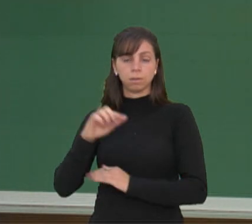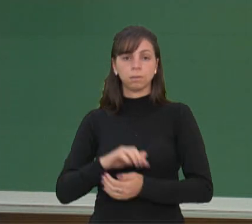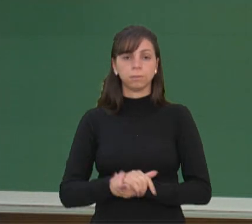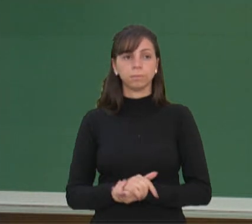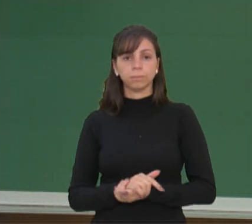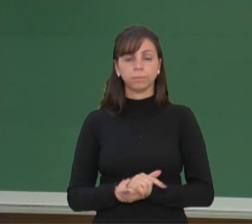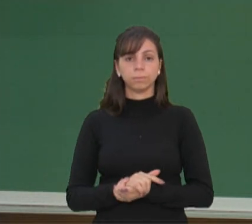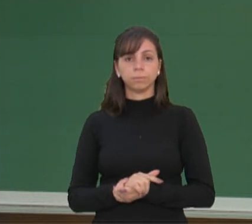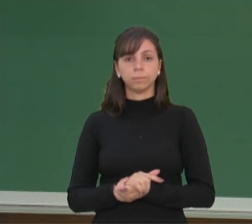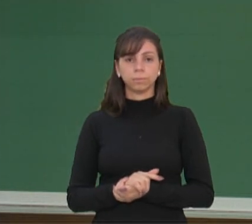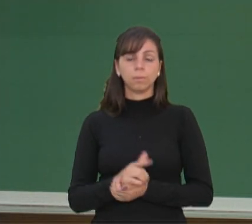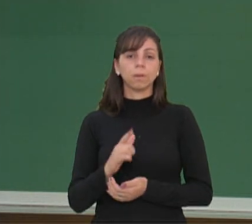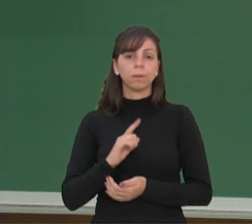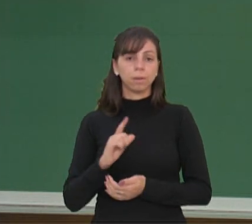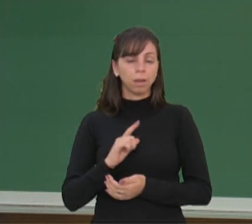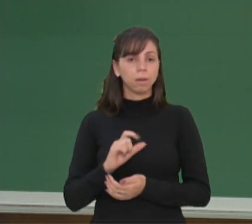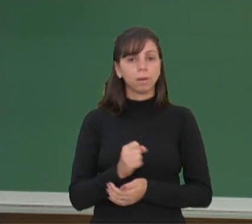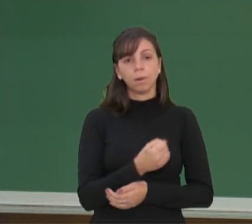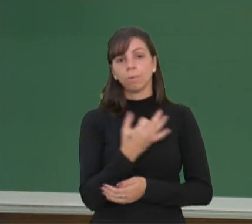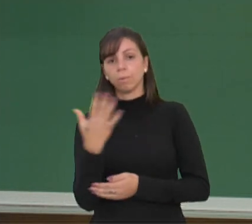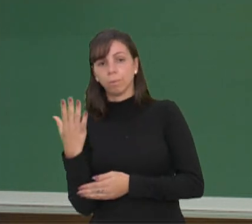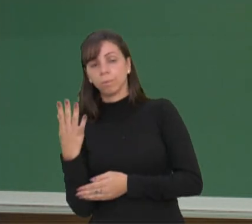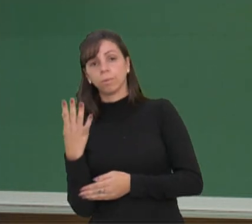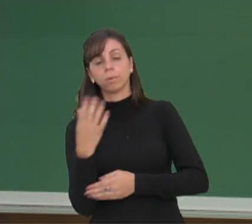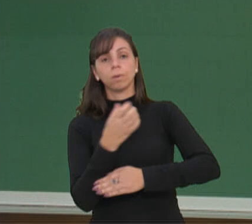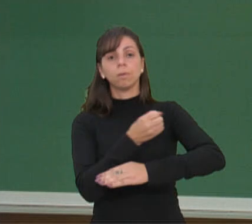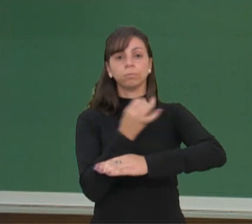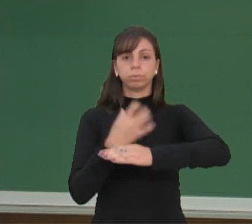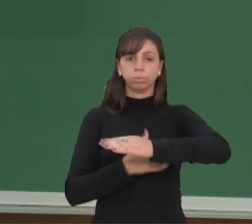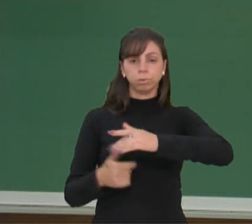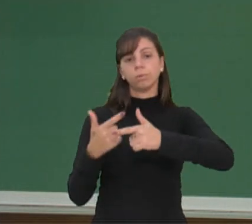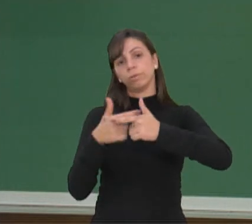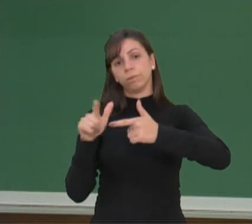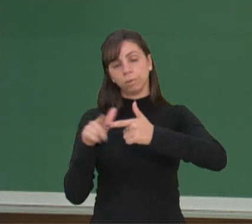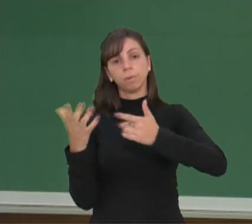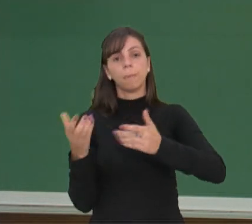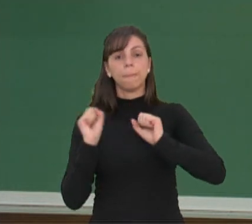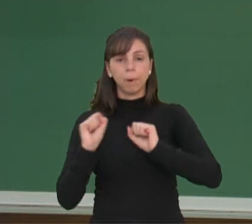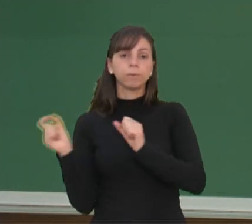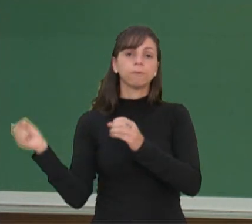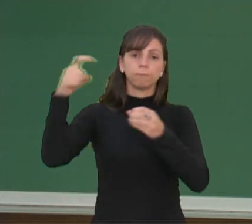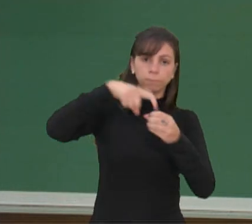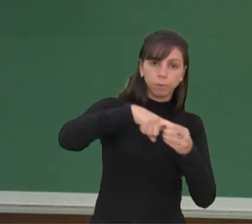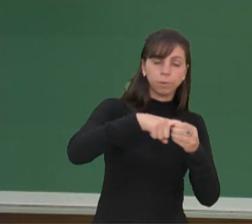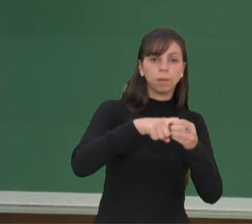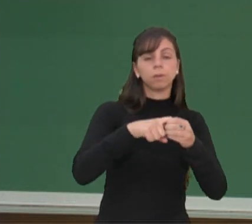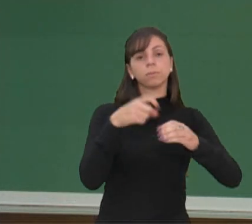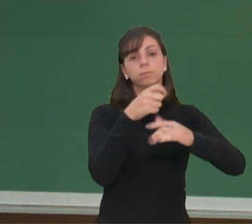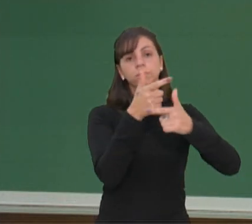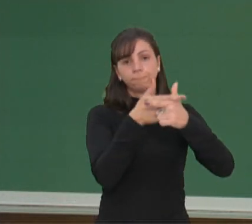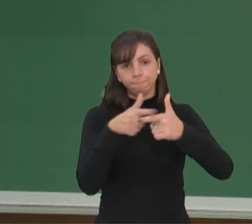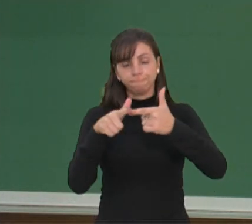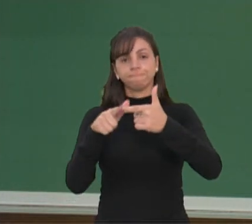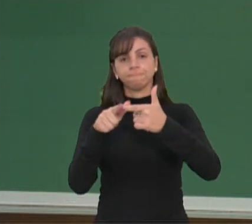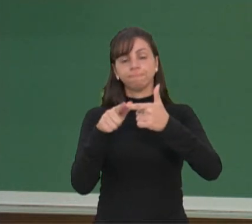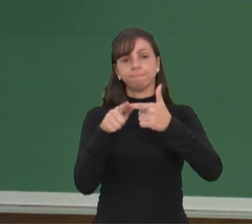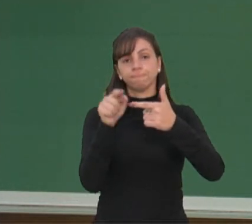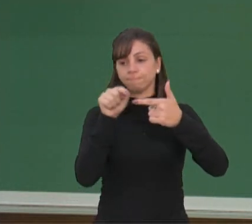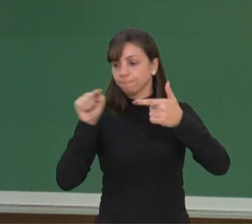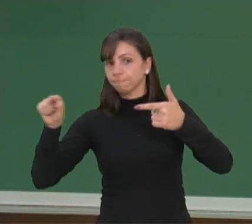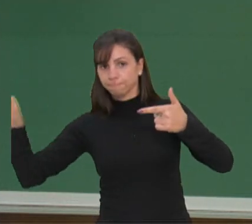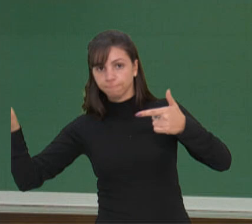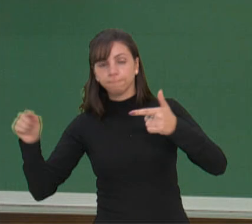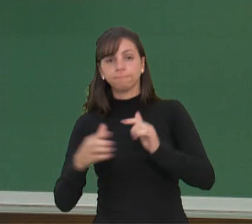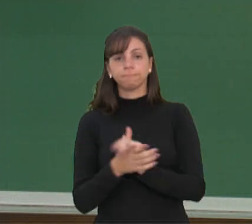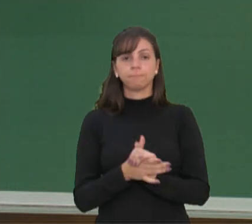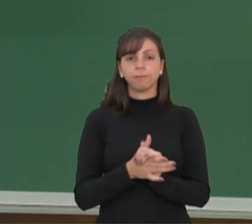gerar essa dízima periódica, o contrário também é verdadeiro. A dízima periódica eu posso voltar para a fração, eu posso voltar para a divisão que gerou essa dízima. Tá? Então,